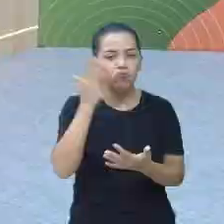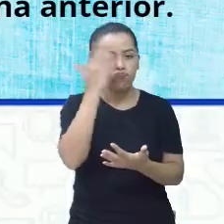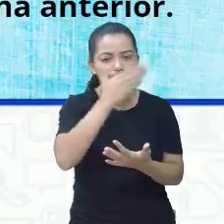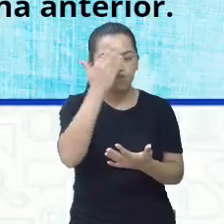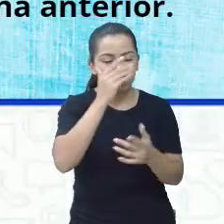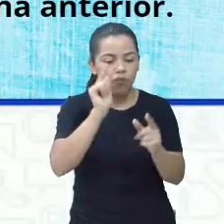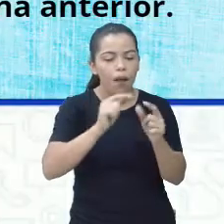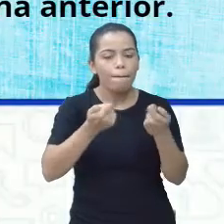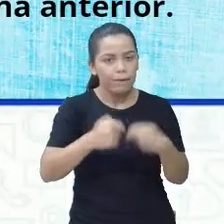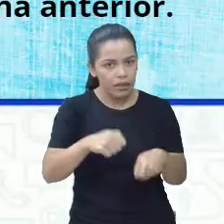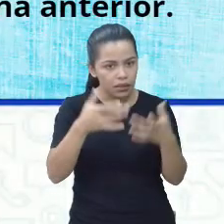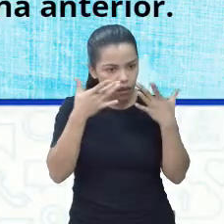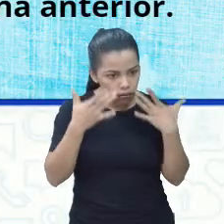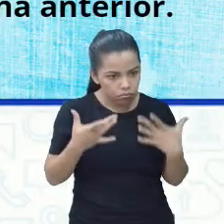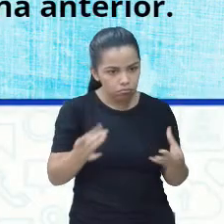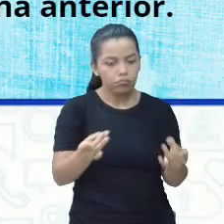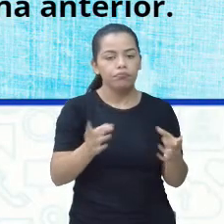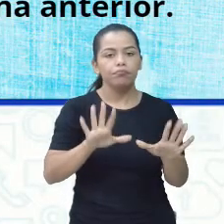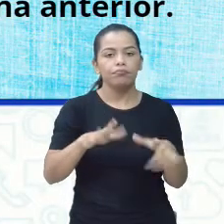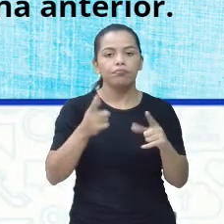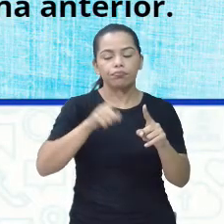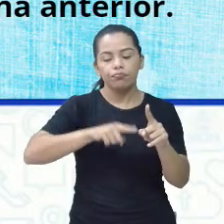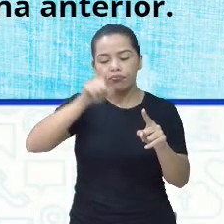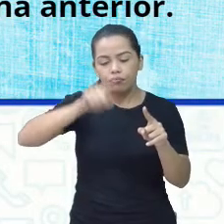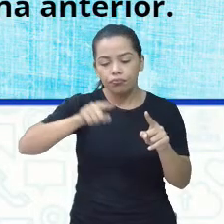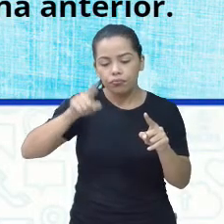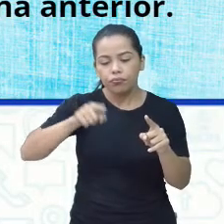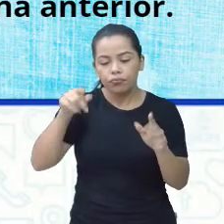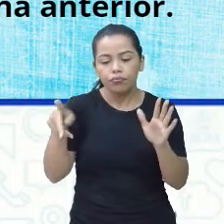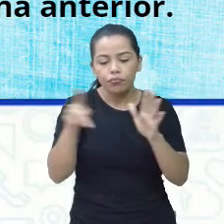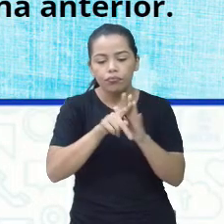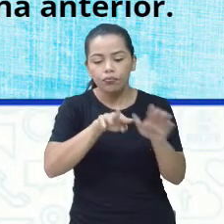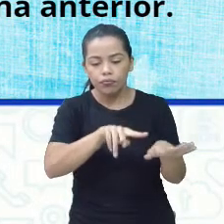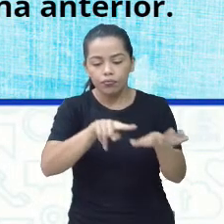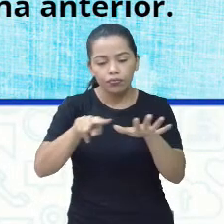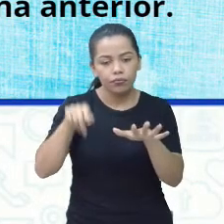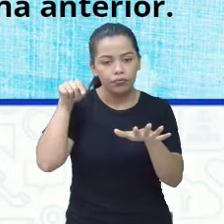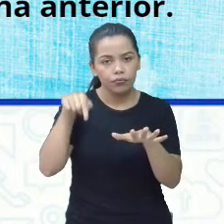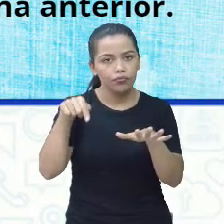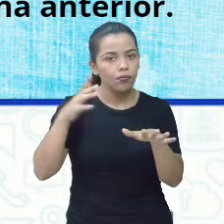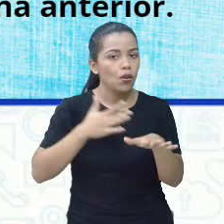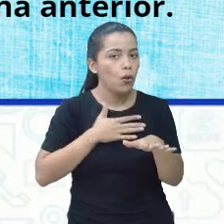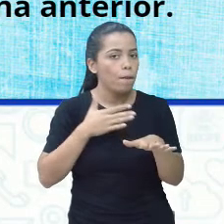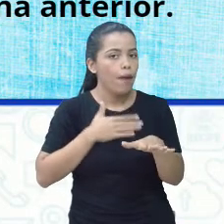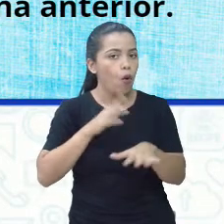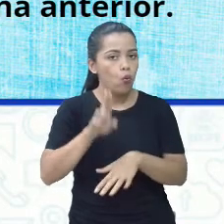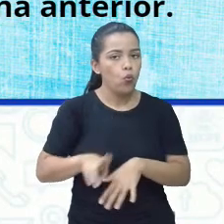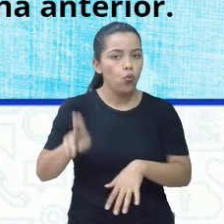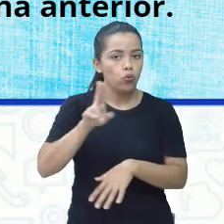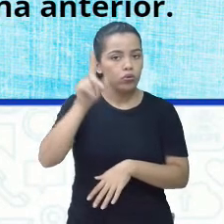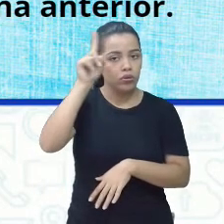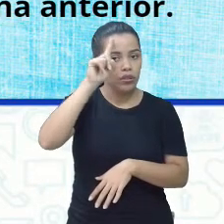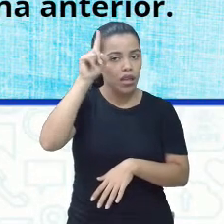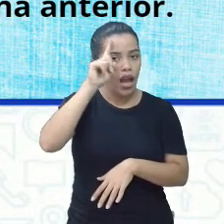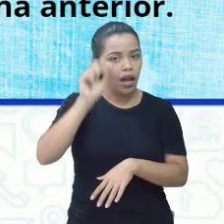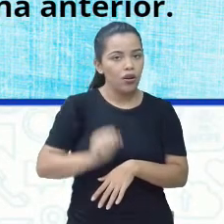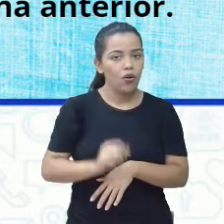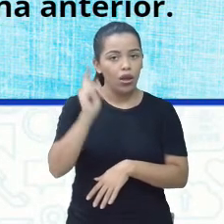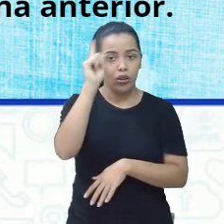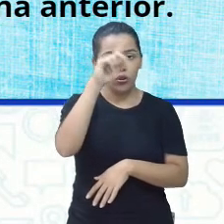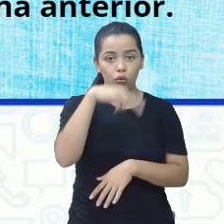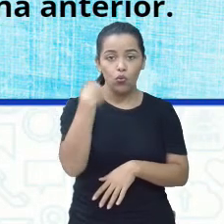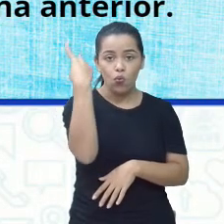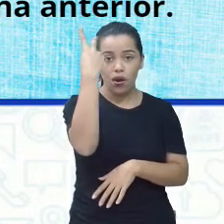gráfico semanal. E a minha média diária de consumo do telefone é de 2 horas e